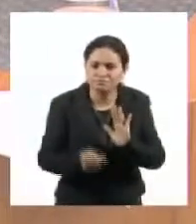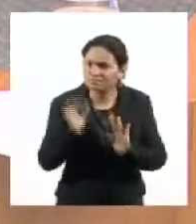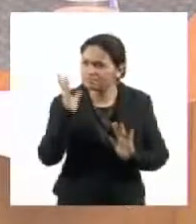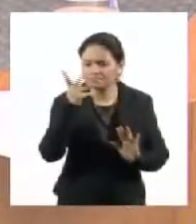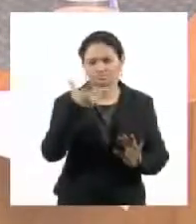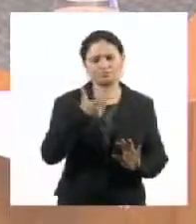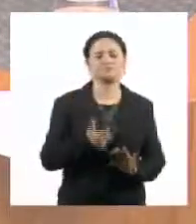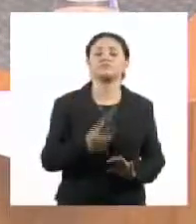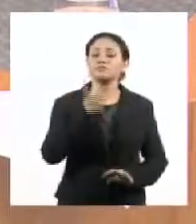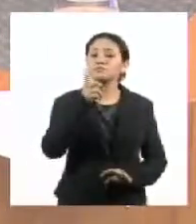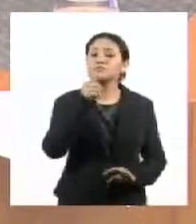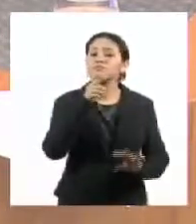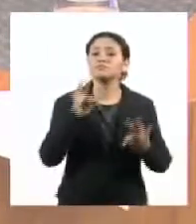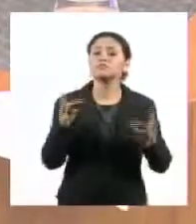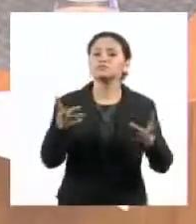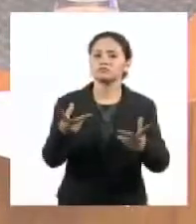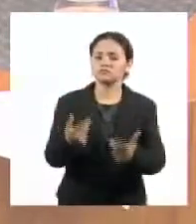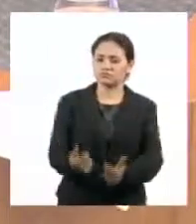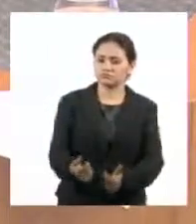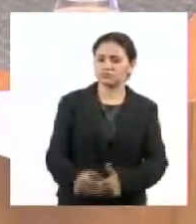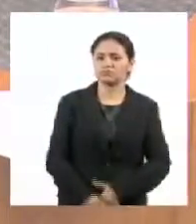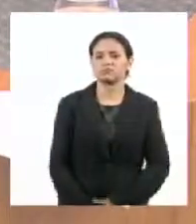Todos. Senhoras e senhores,